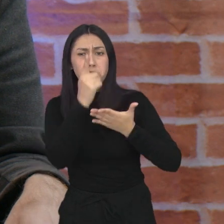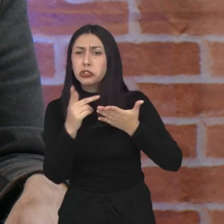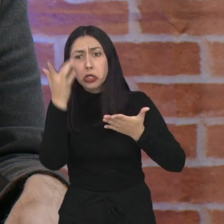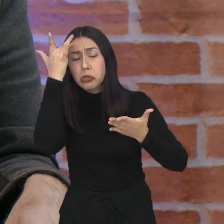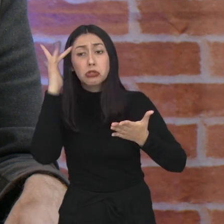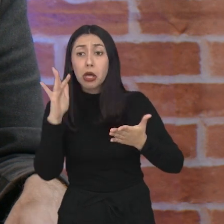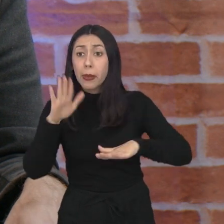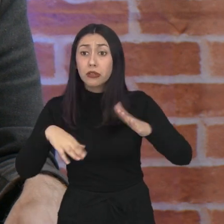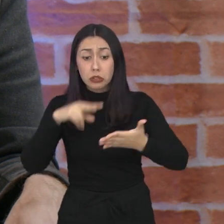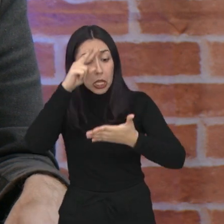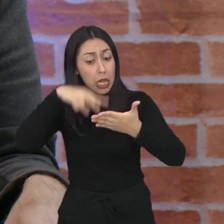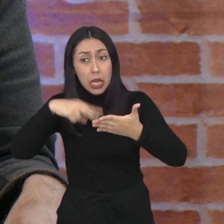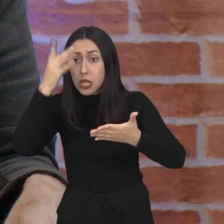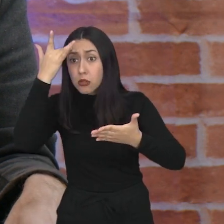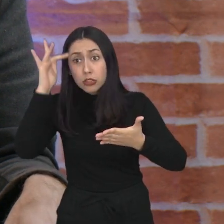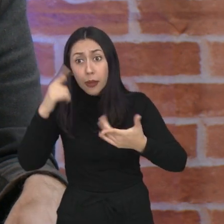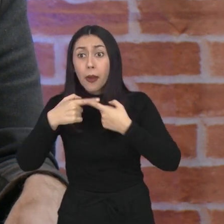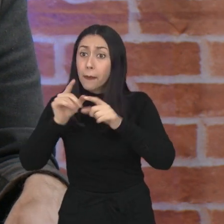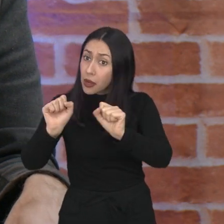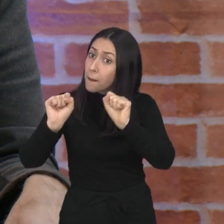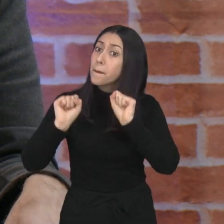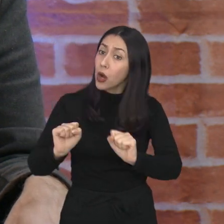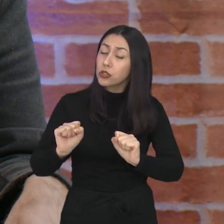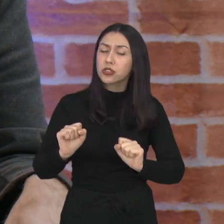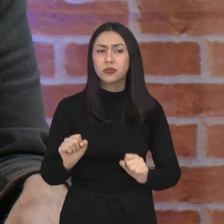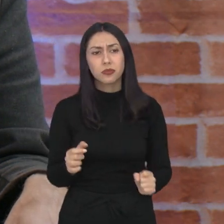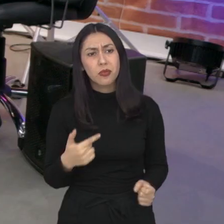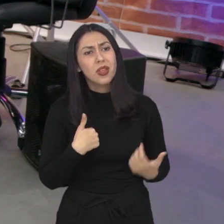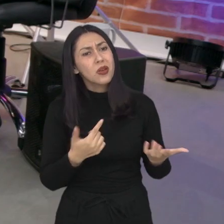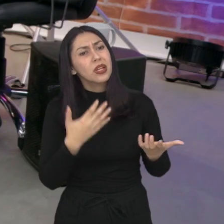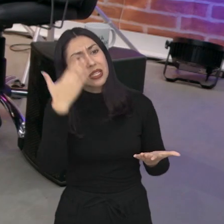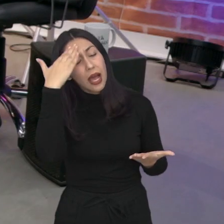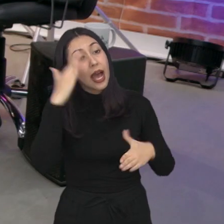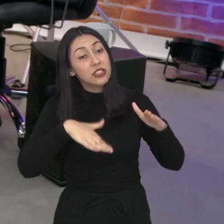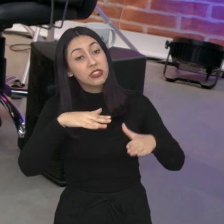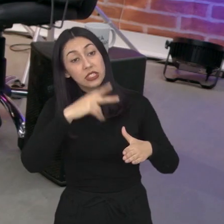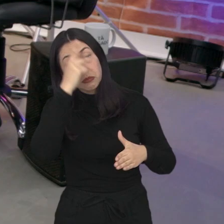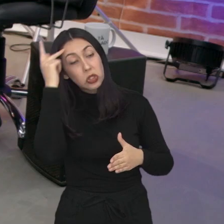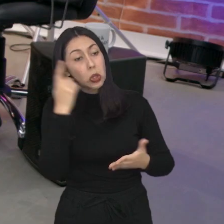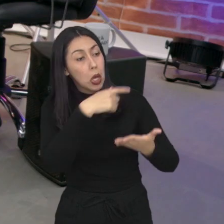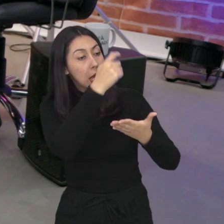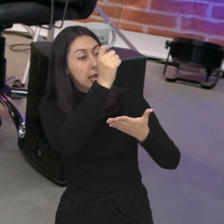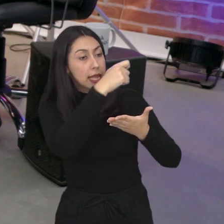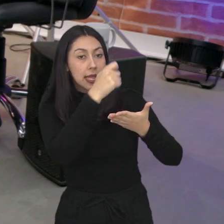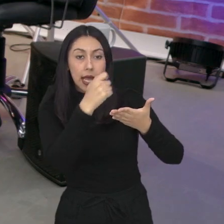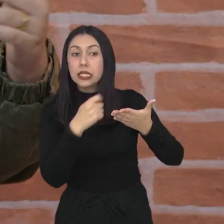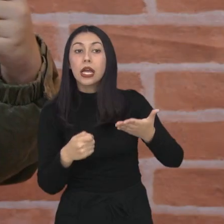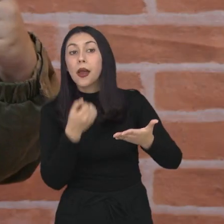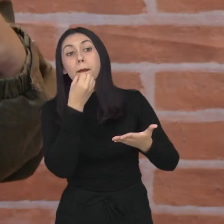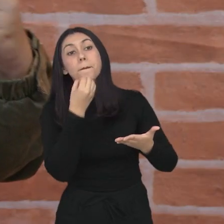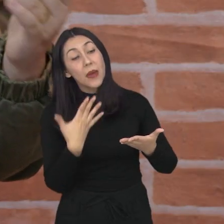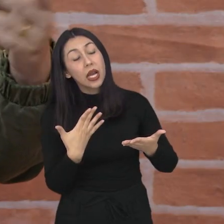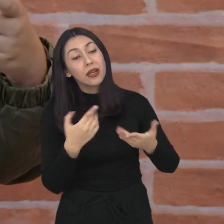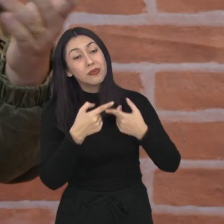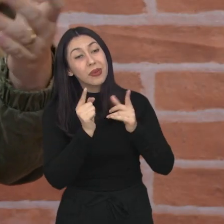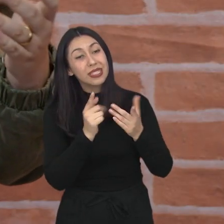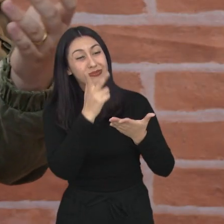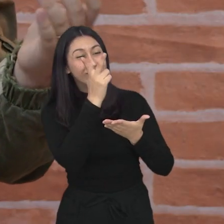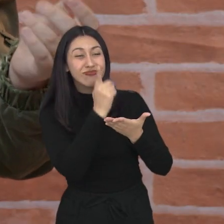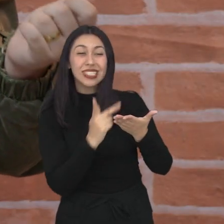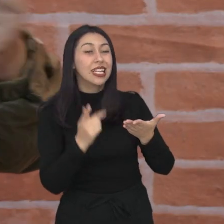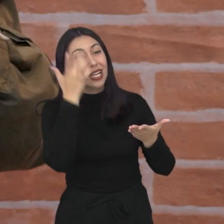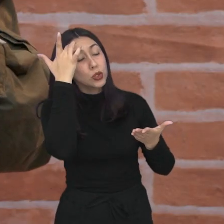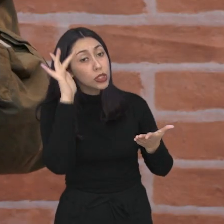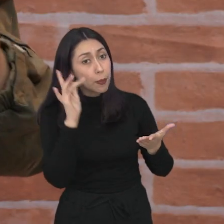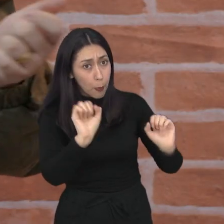ser alfabetizado e pode ser cartunista. Literalmente. É isso que eu queria saber, por exemplo, às vezes o cara sabe escrever histórias muito bem, enfim,